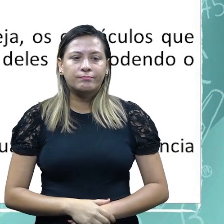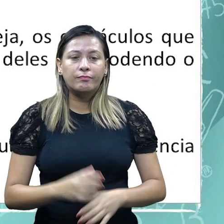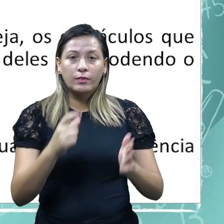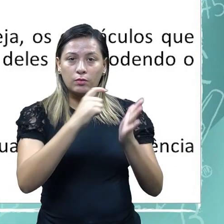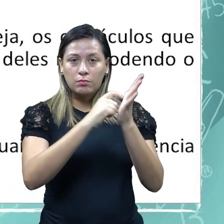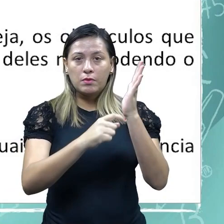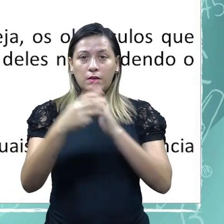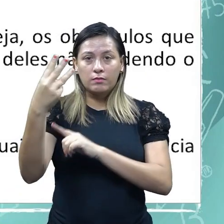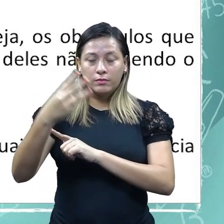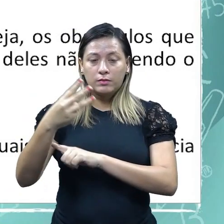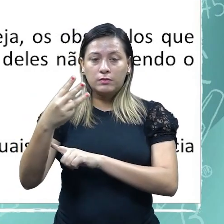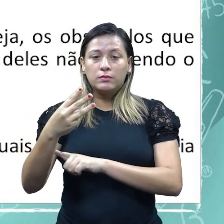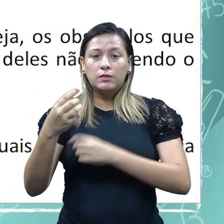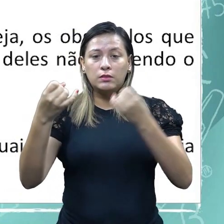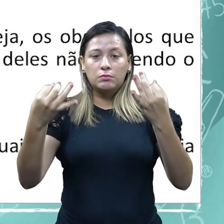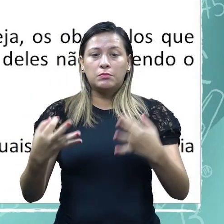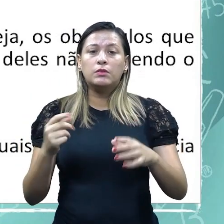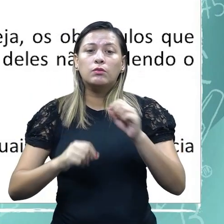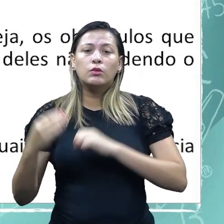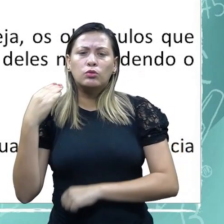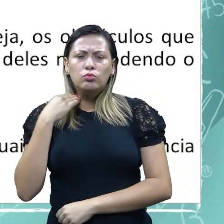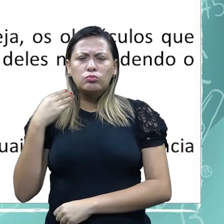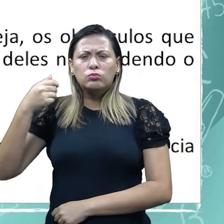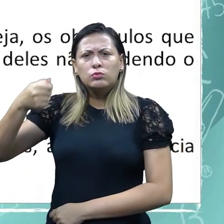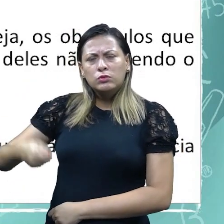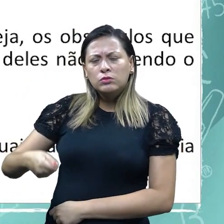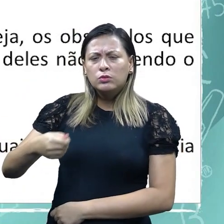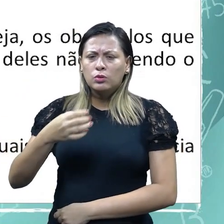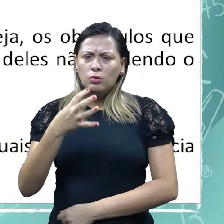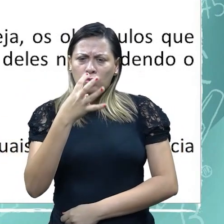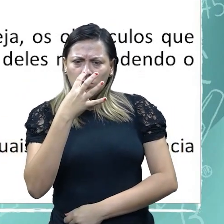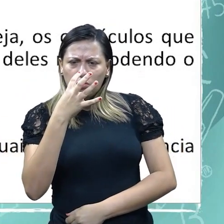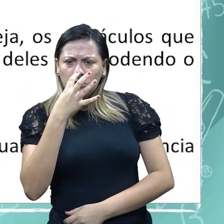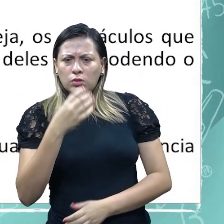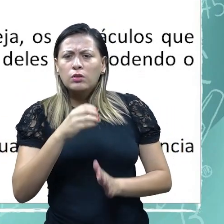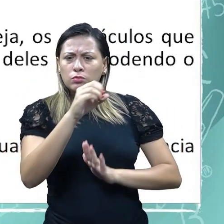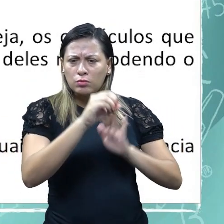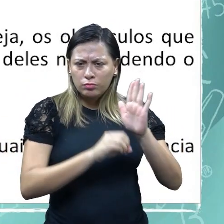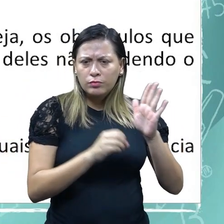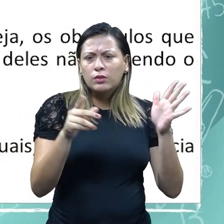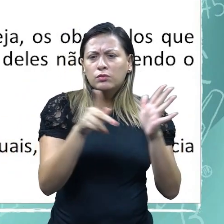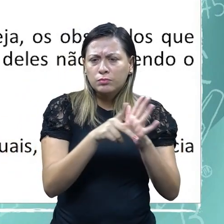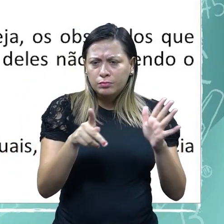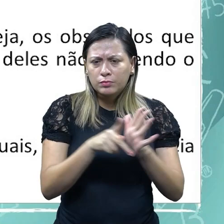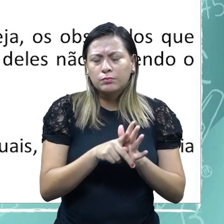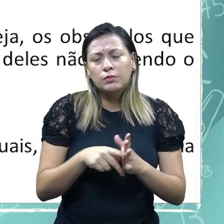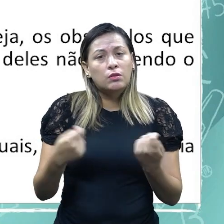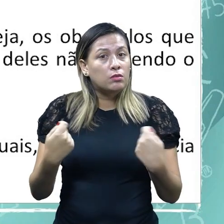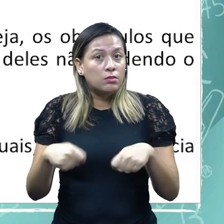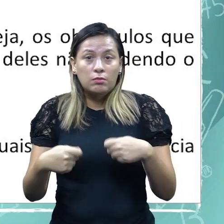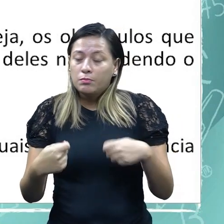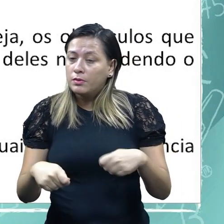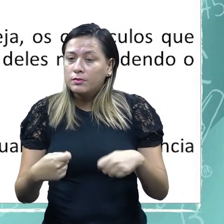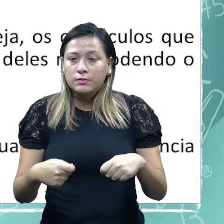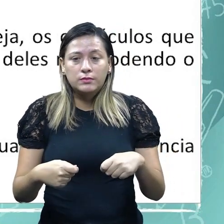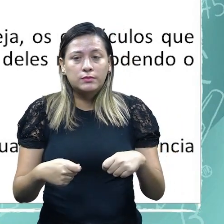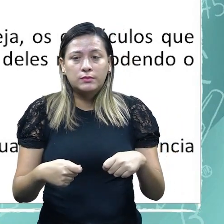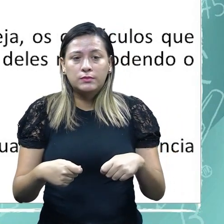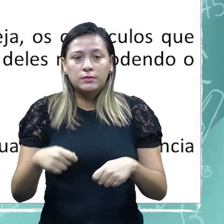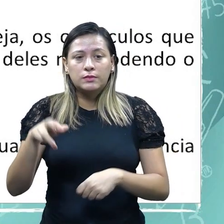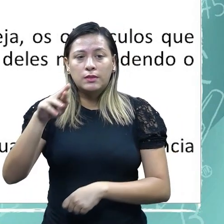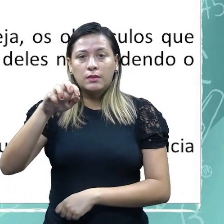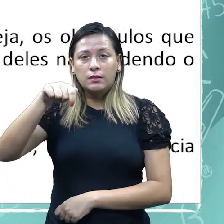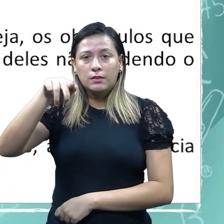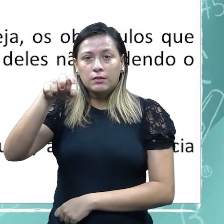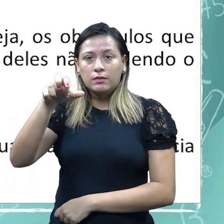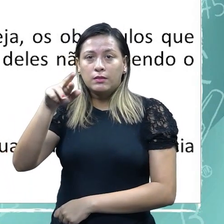3º, ele vai dispor que o juiz, ele conhece de ofício, não precisaria requerimento da parte, tá? De